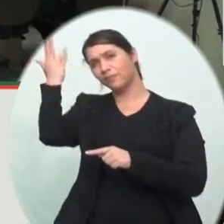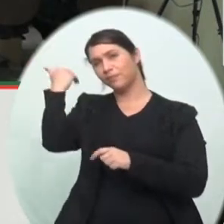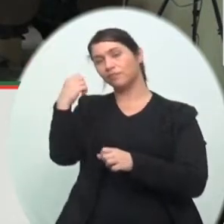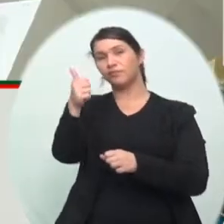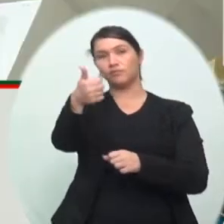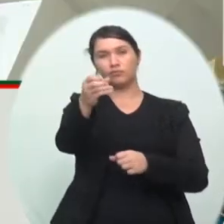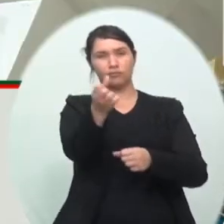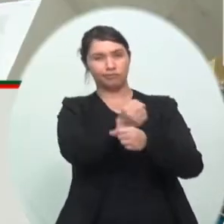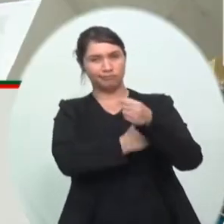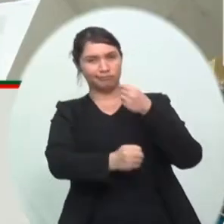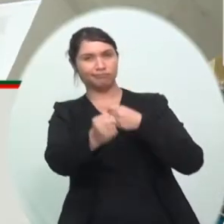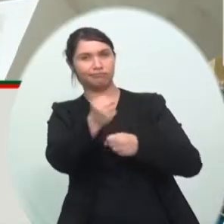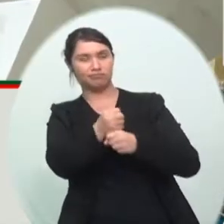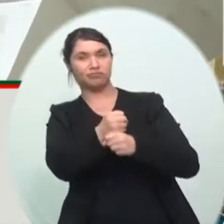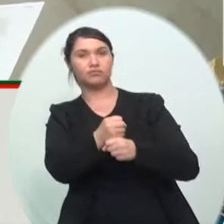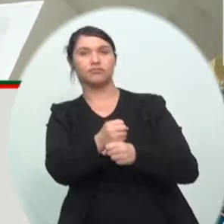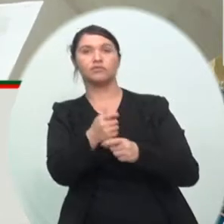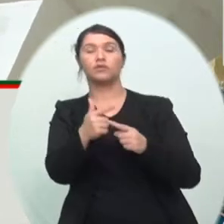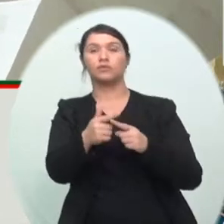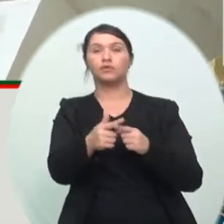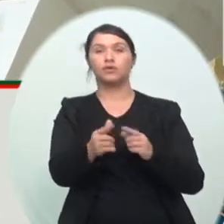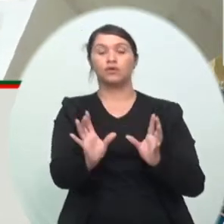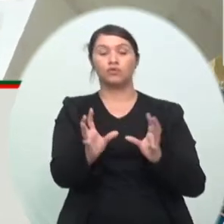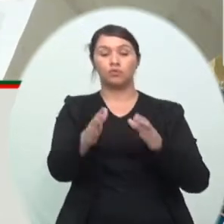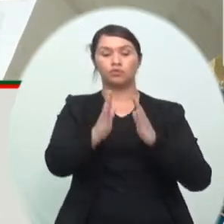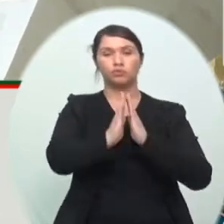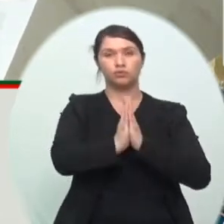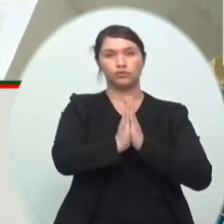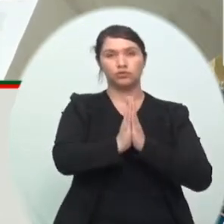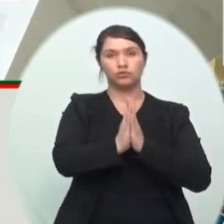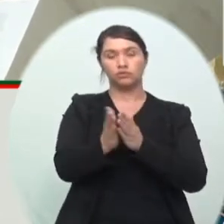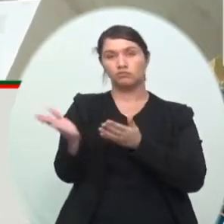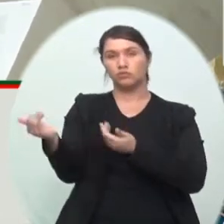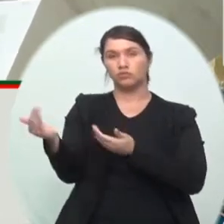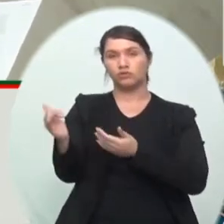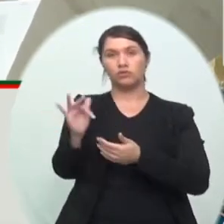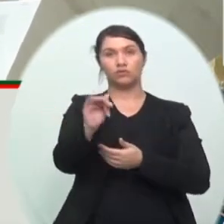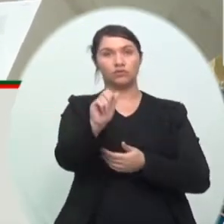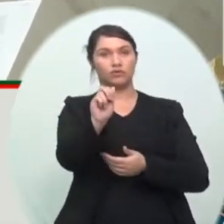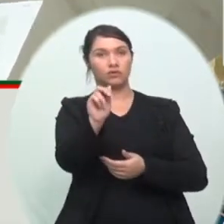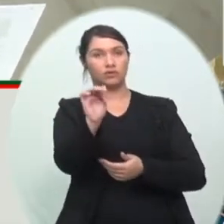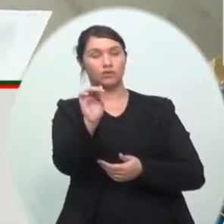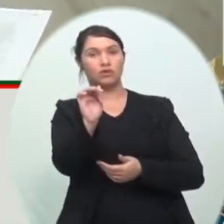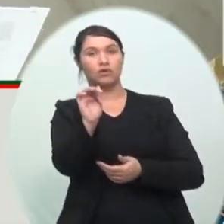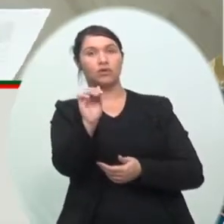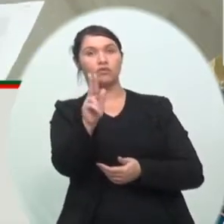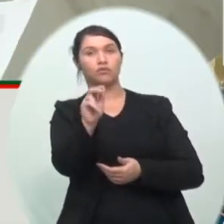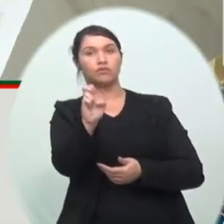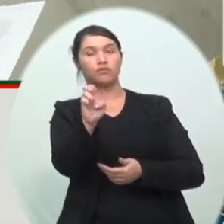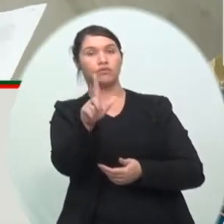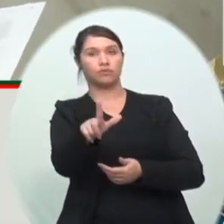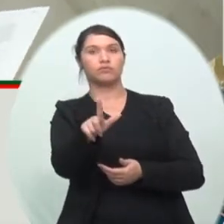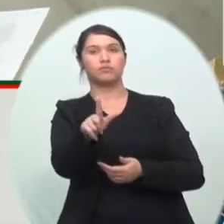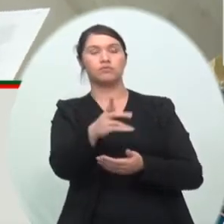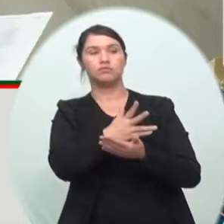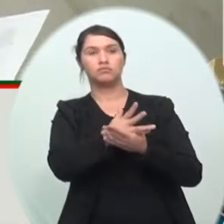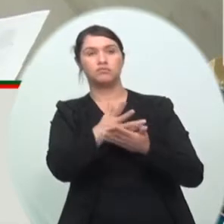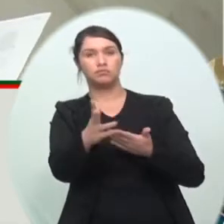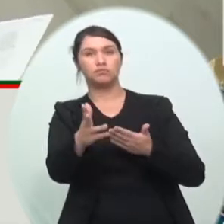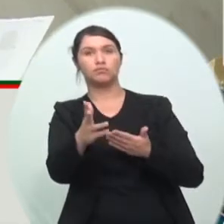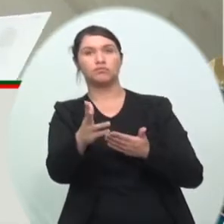atrás, através de um grupo de oração jovem chamado Fanuel, que promoveu uma ação